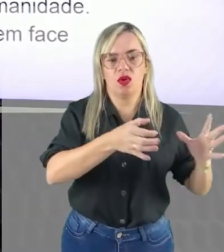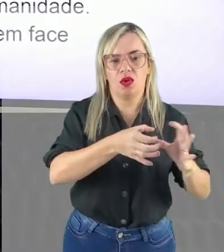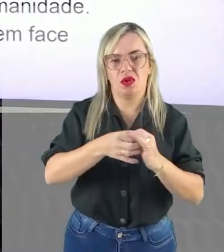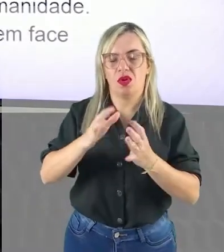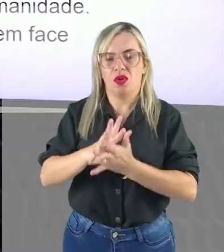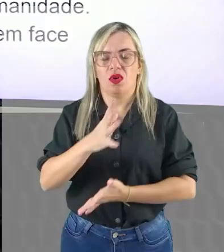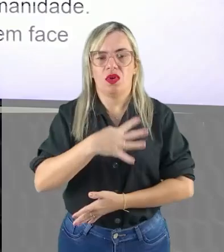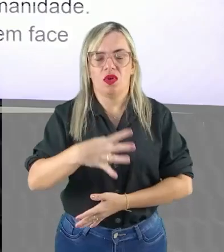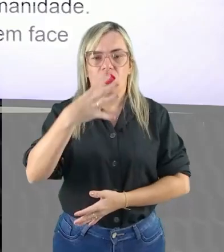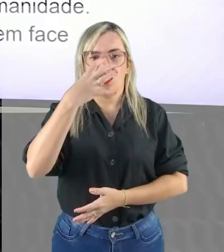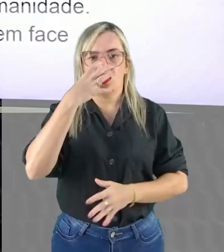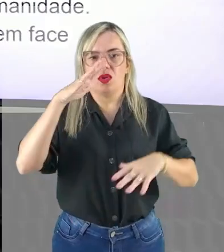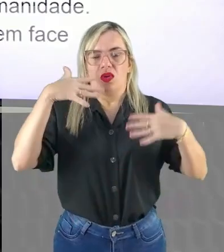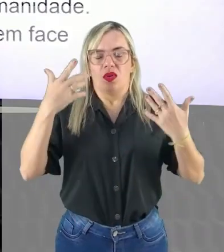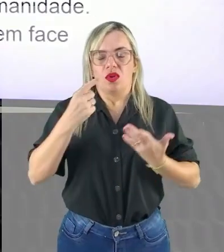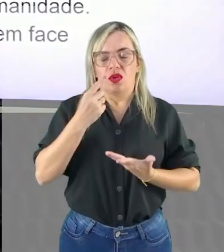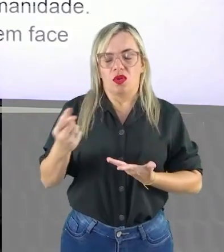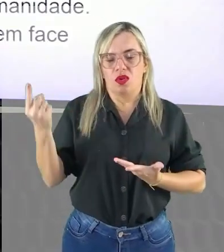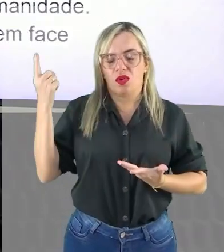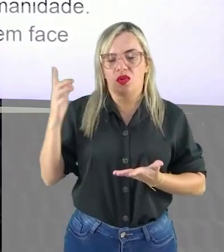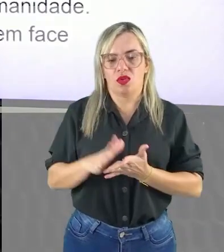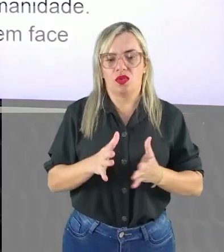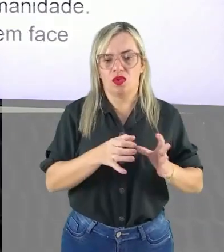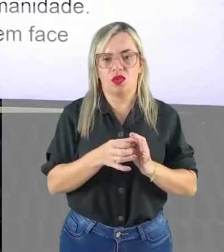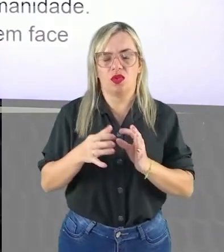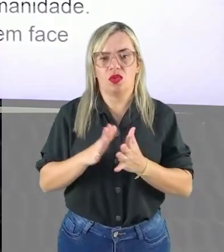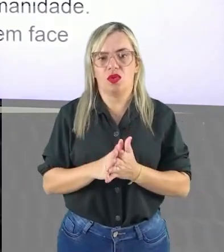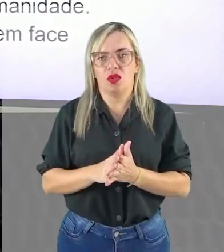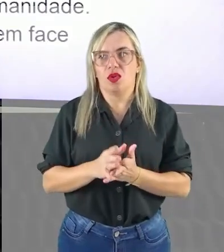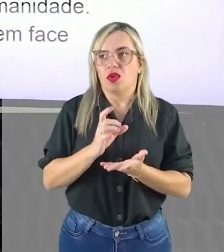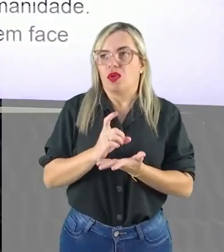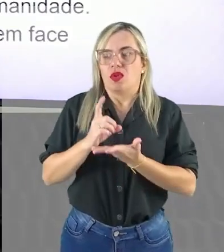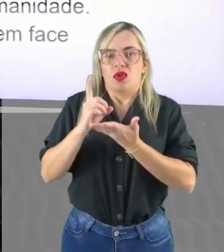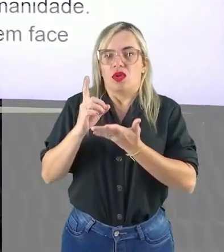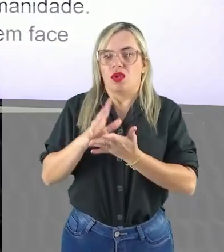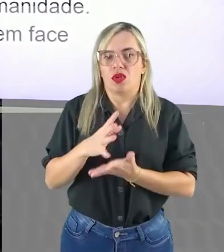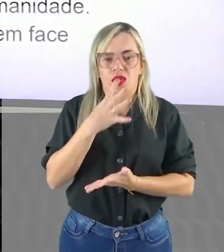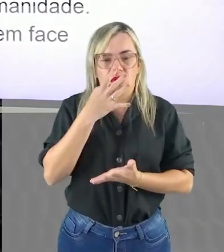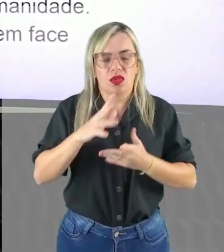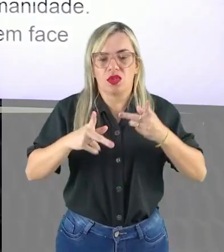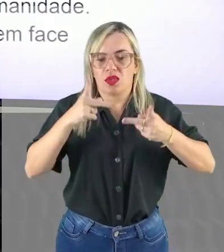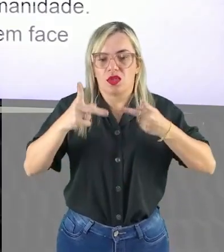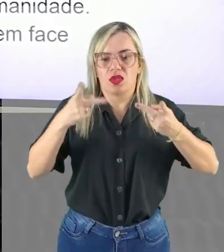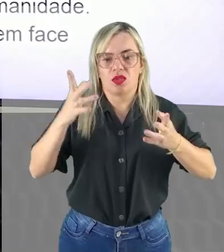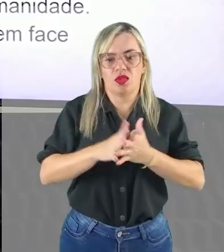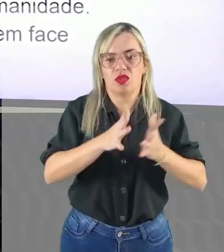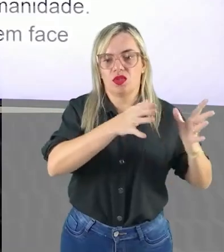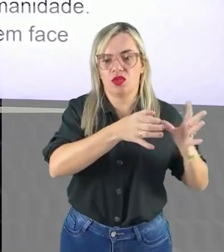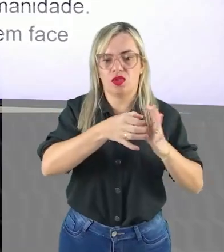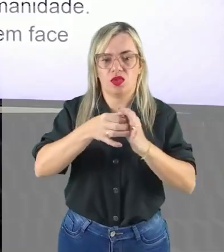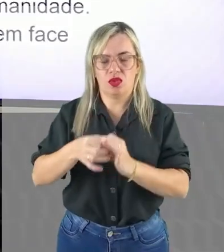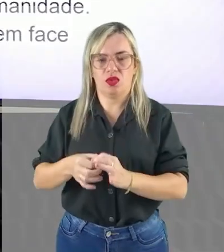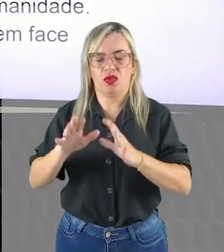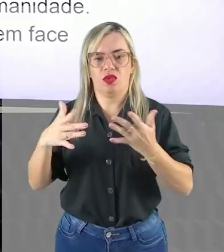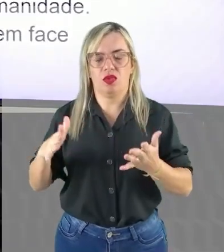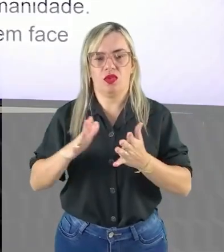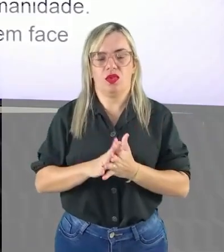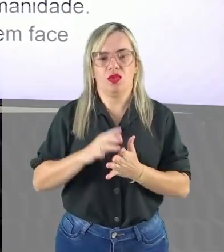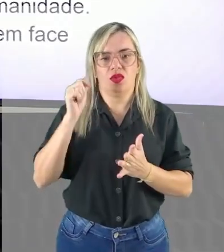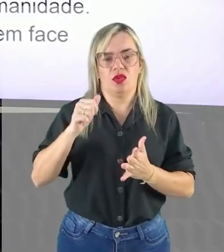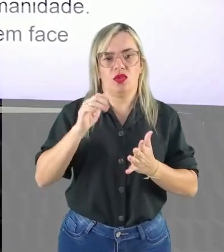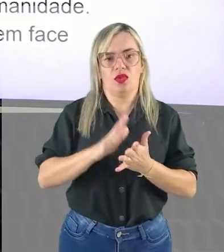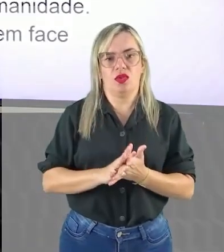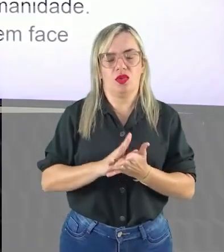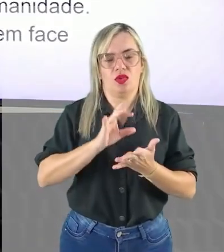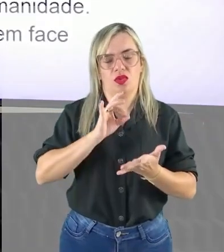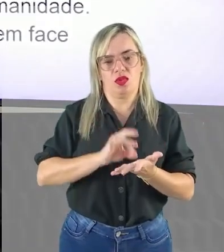de espanto, porque ele fica espantado, não é? Meu Deus, então é um espanto, diante de uma realidade, não é, que assola